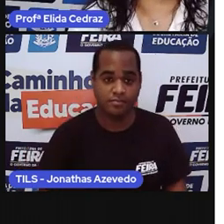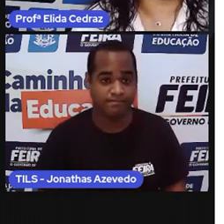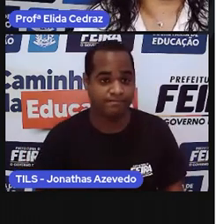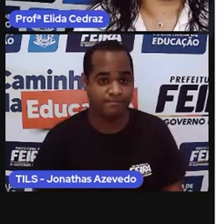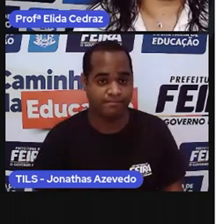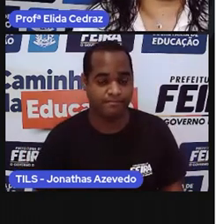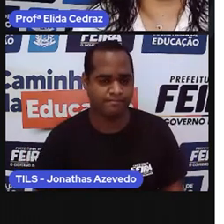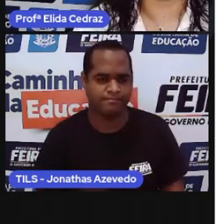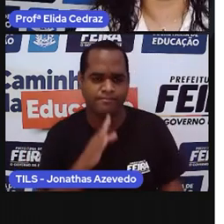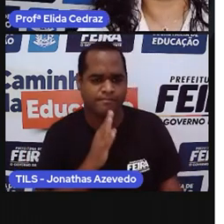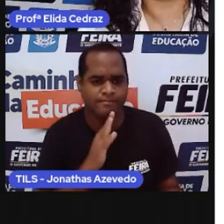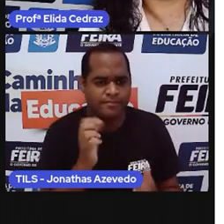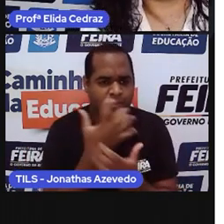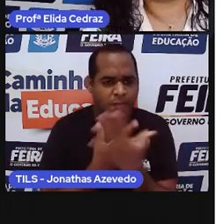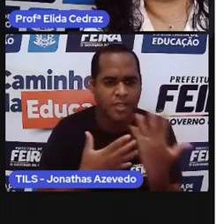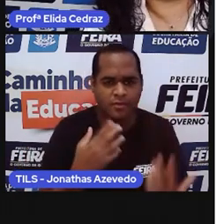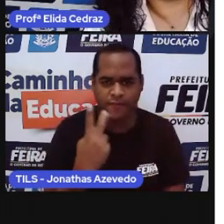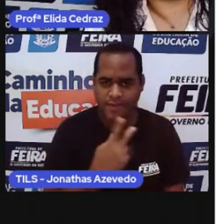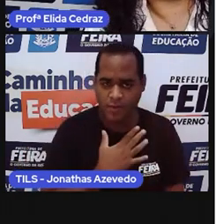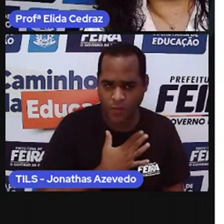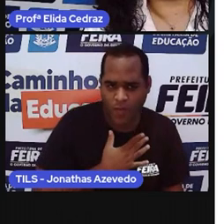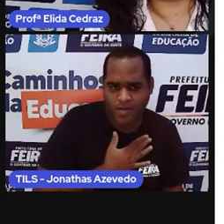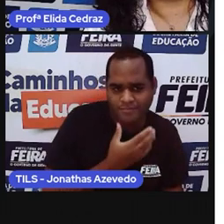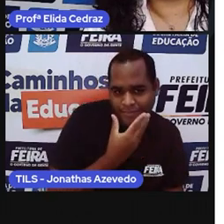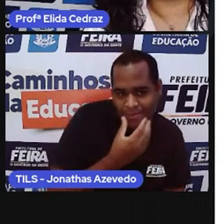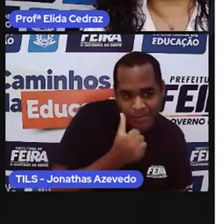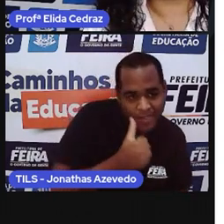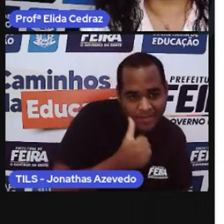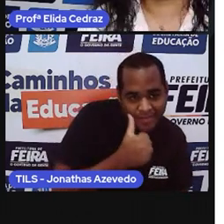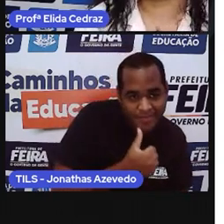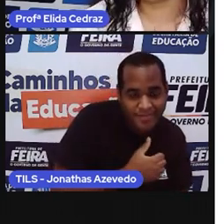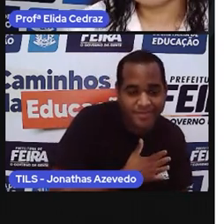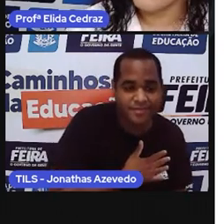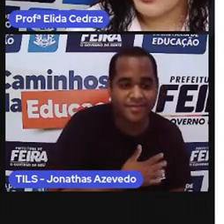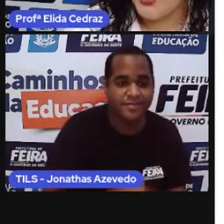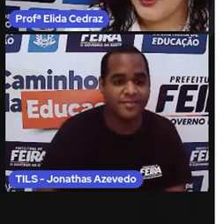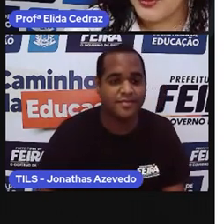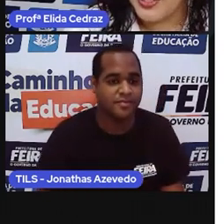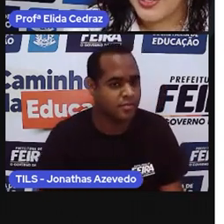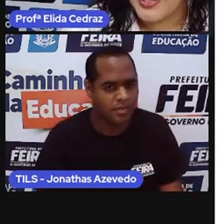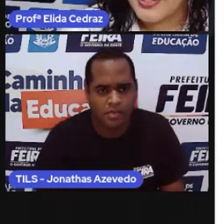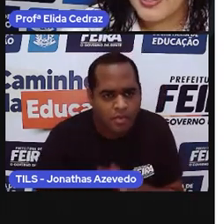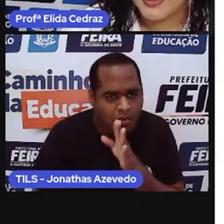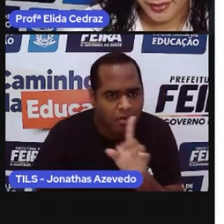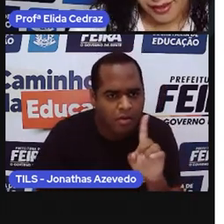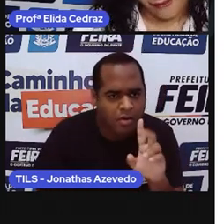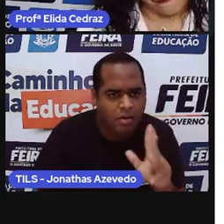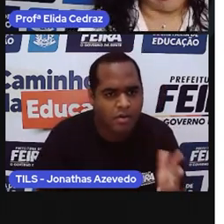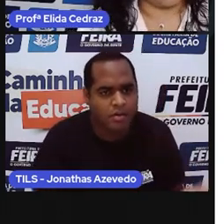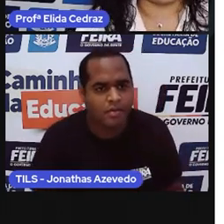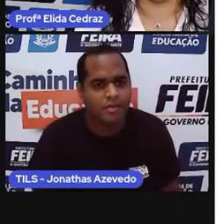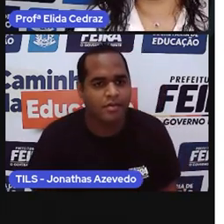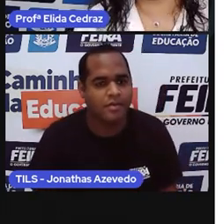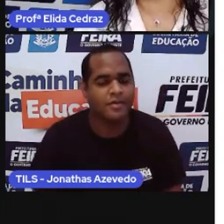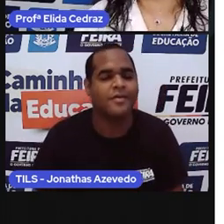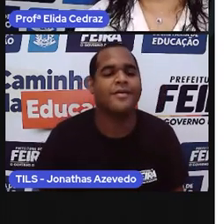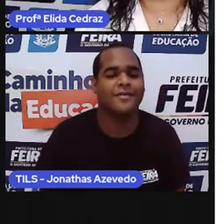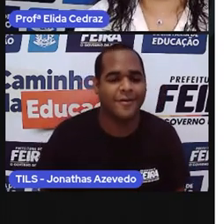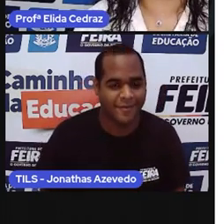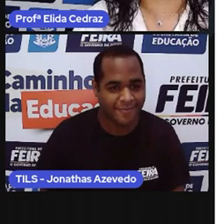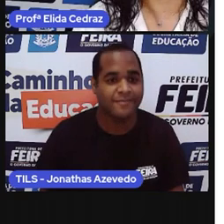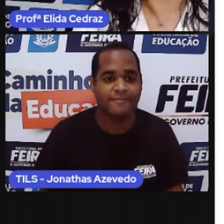Você conhece essa música? Você gosta de mim, ó menina? Não conhece? Ah, eu